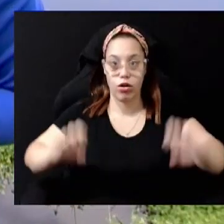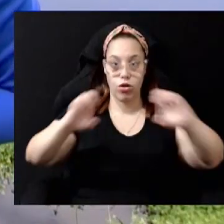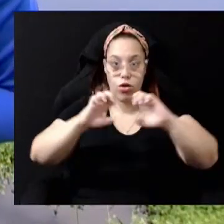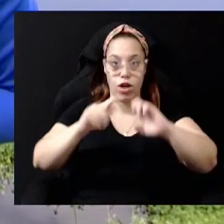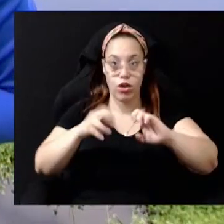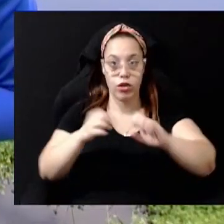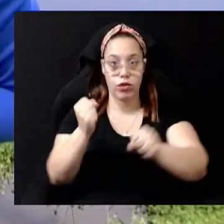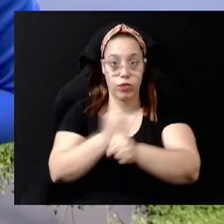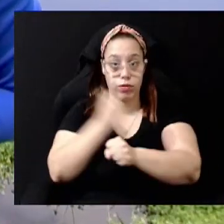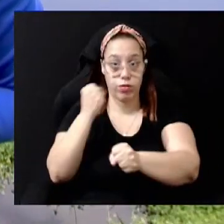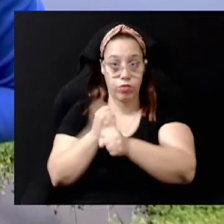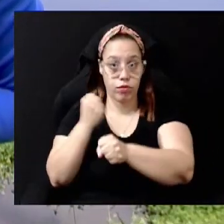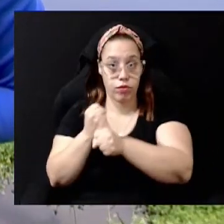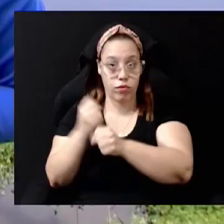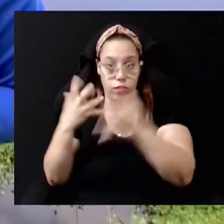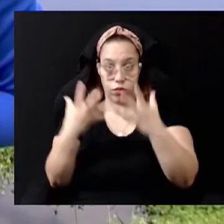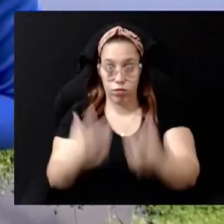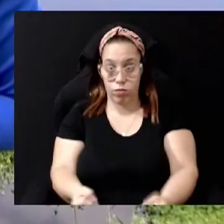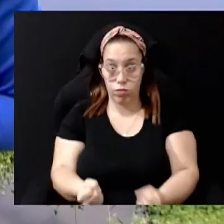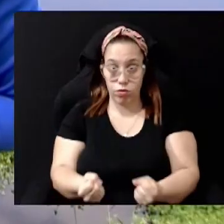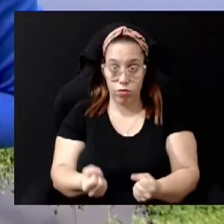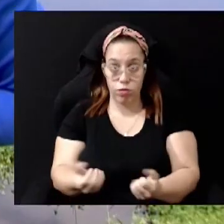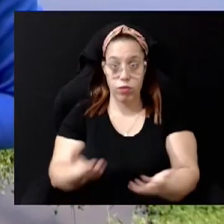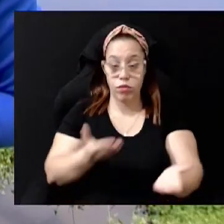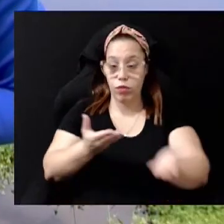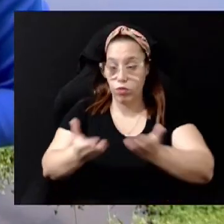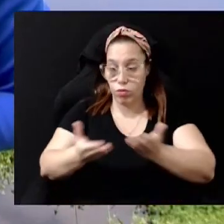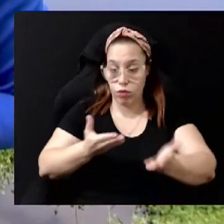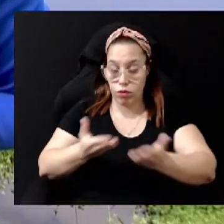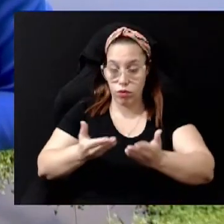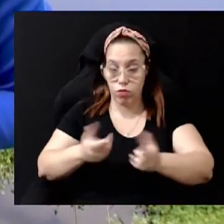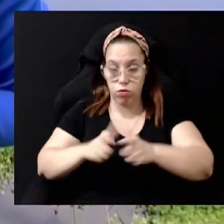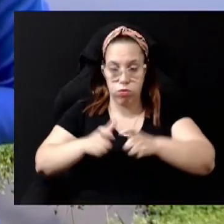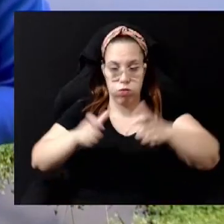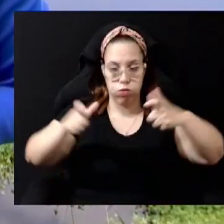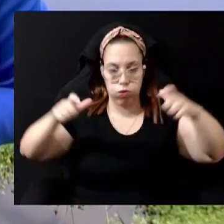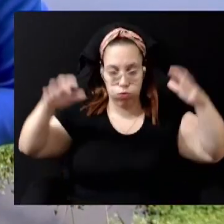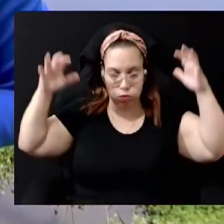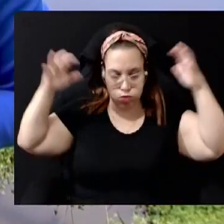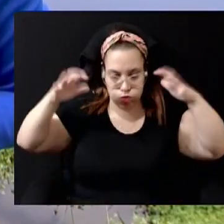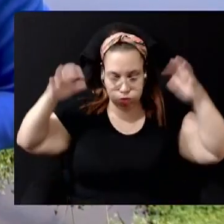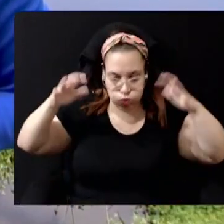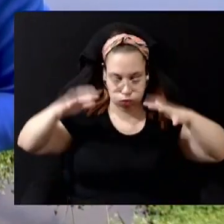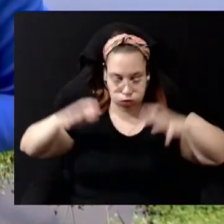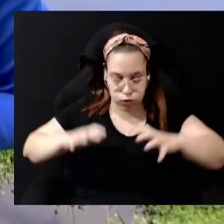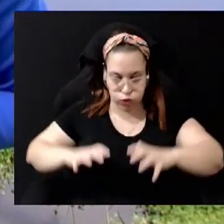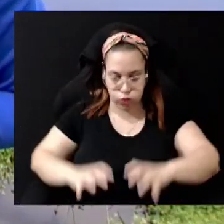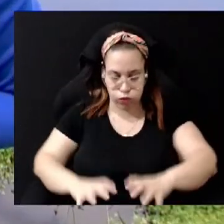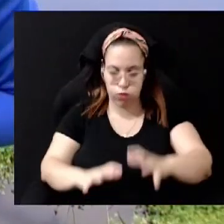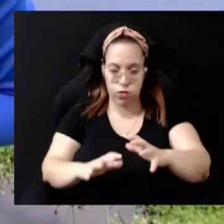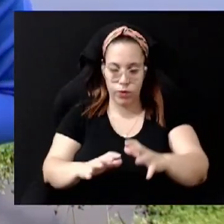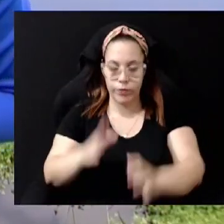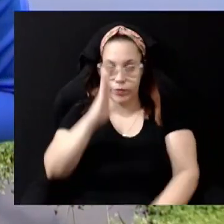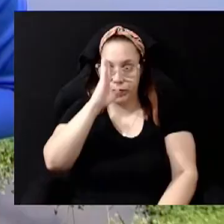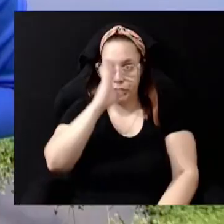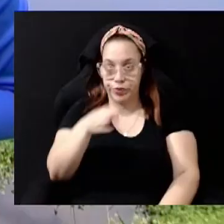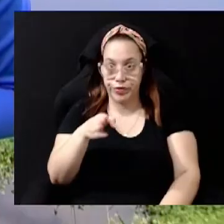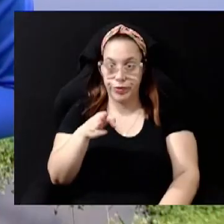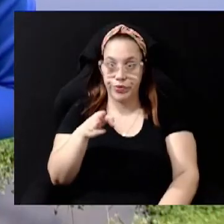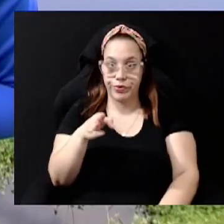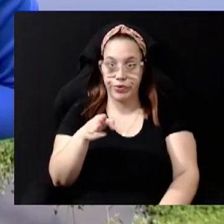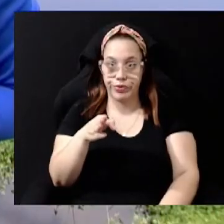para armazenar temporariamente um grande volume de água da chuva. Uma das principais funções é